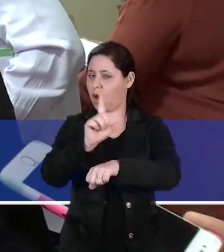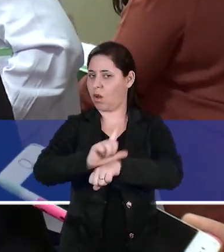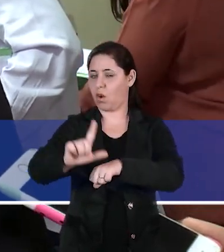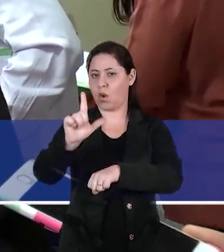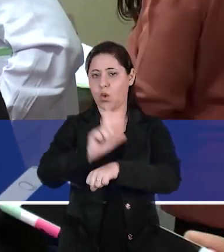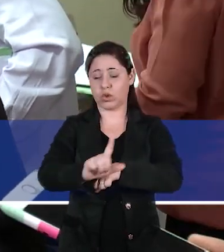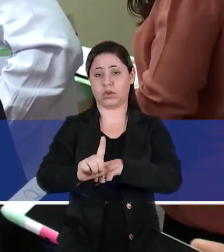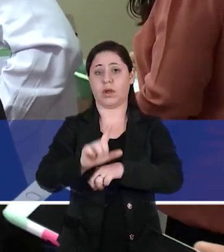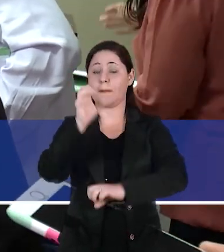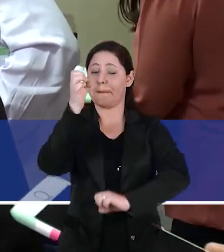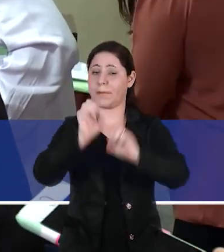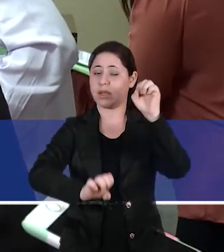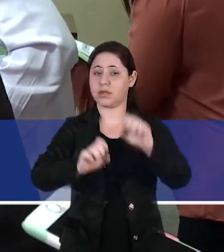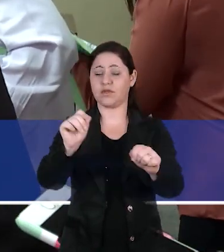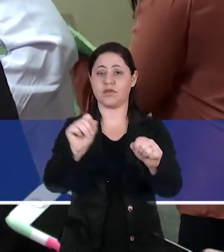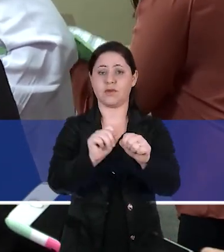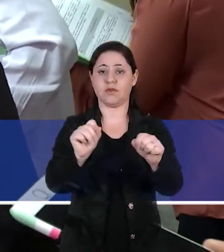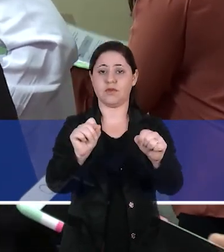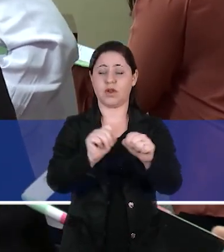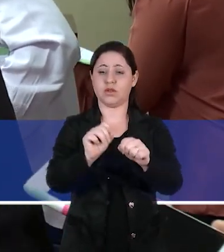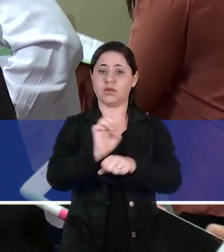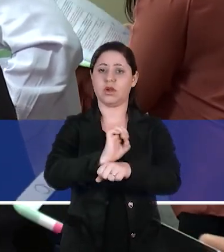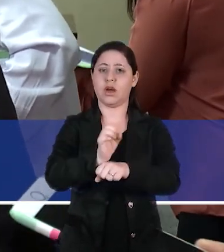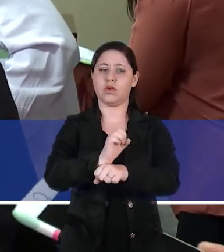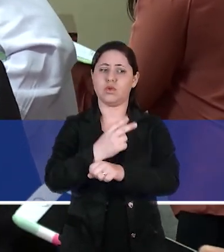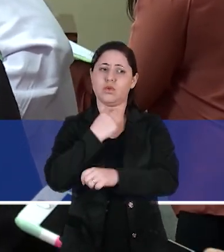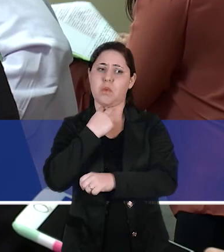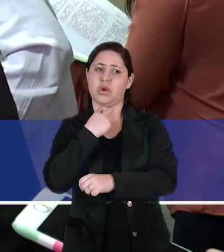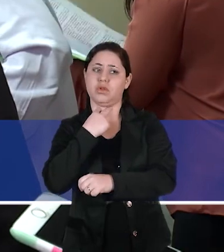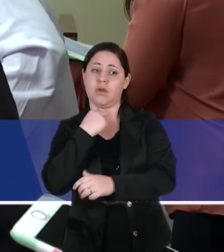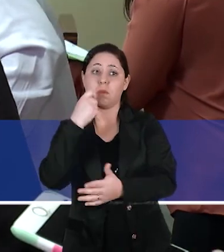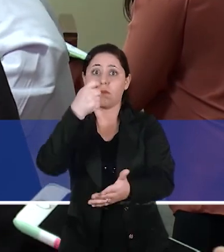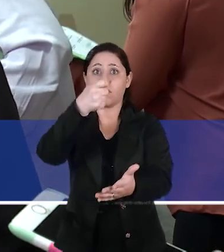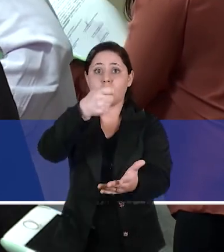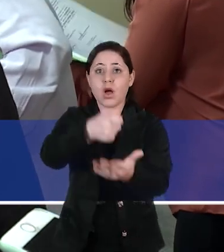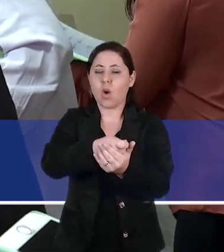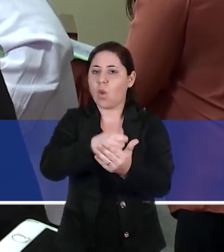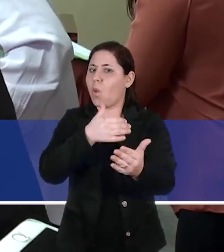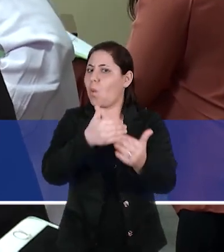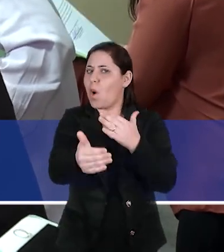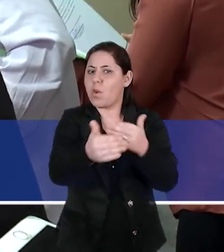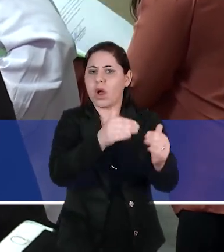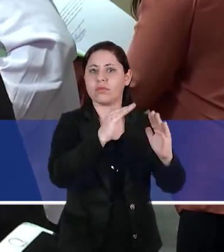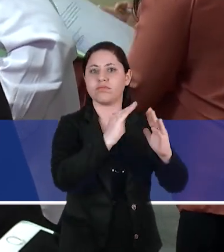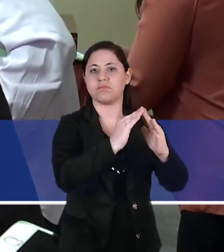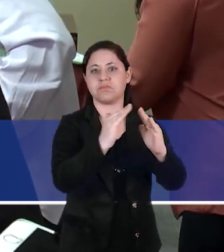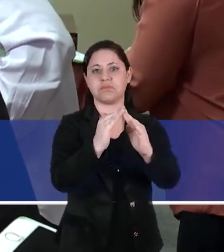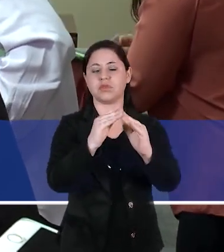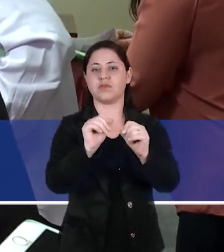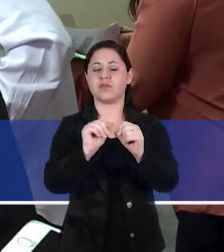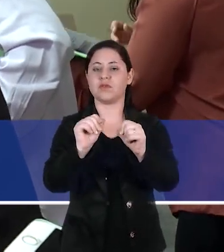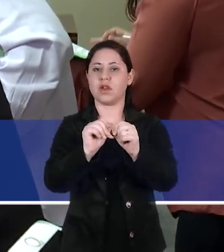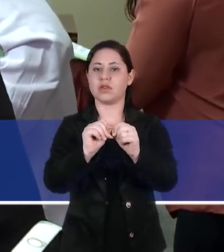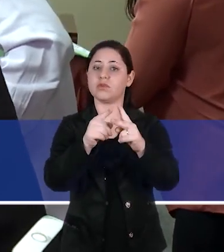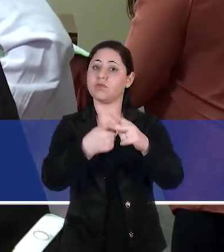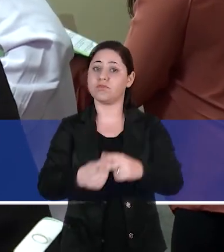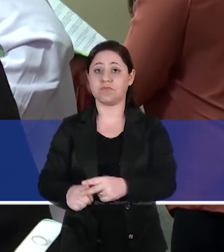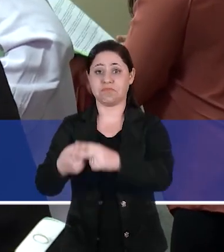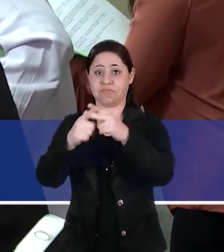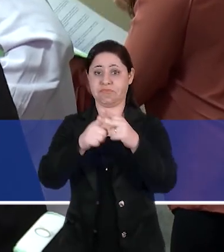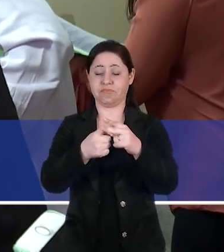que produz o veículo, ela não pode garantir que qualquer oficina faça esse tipo de